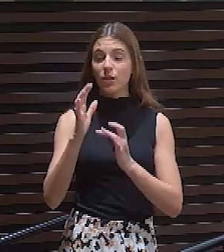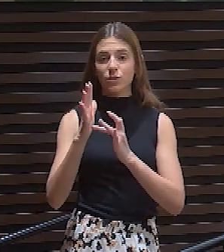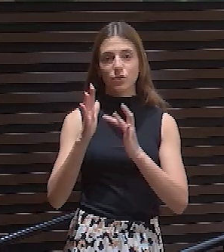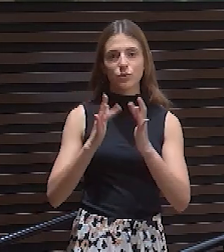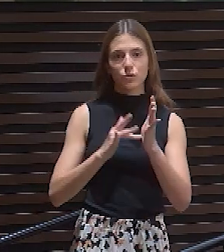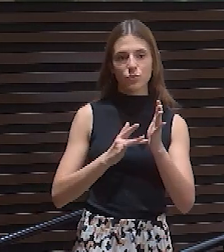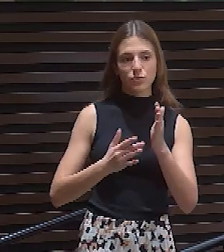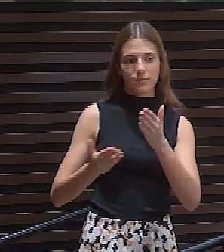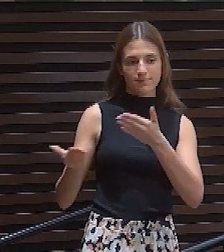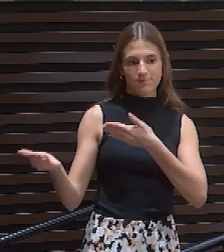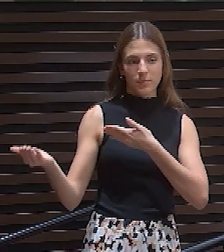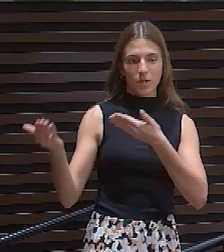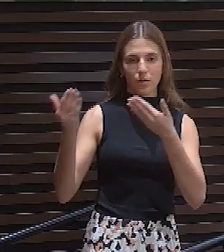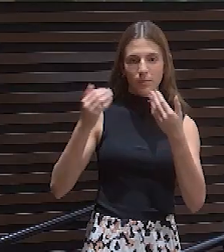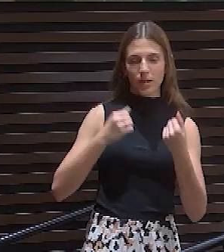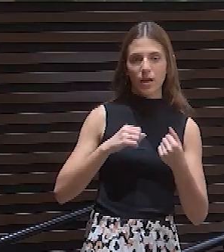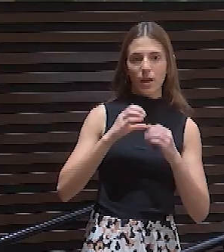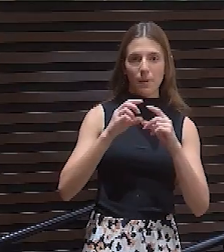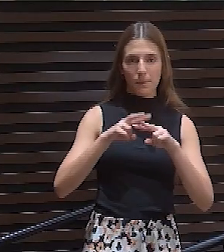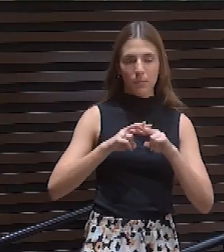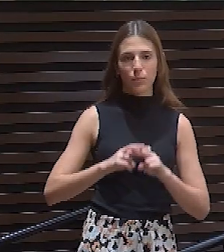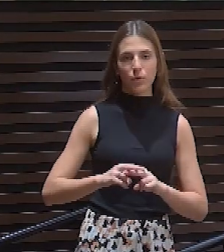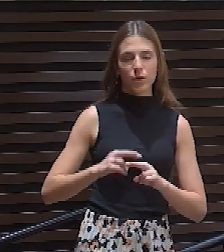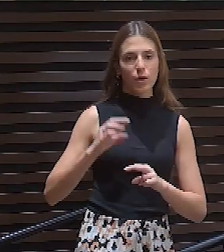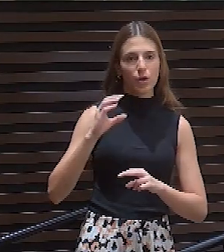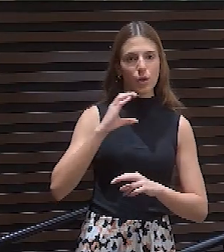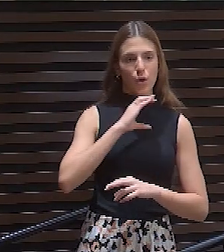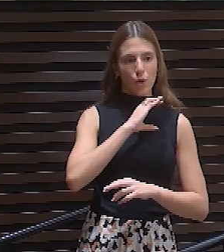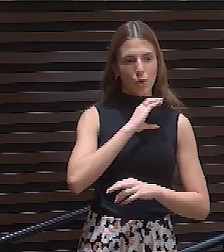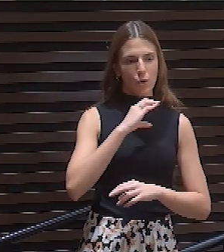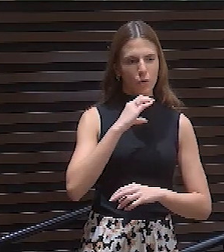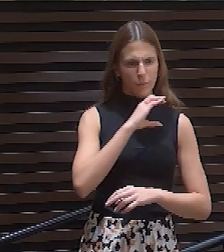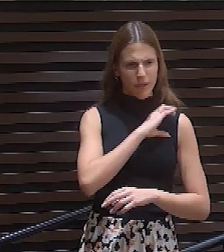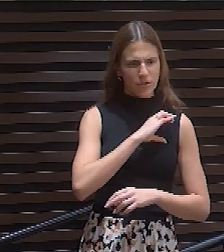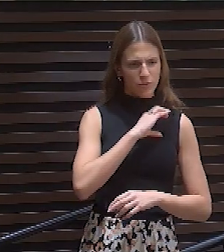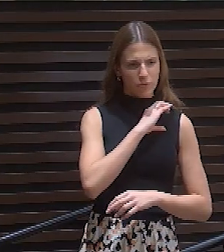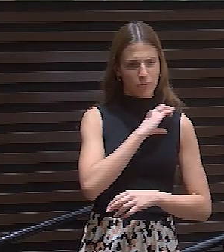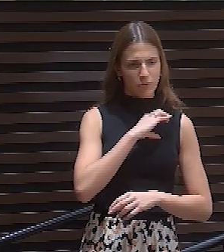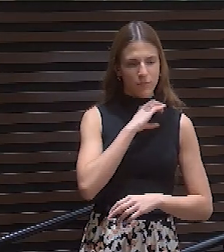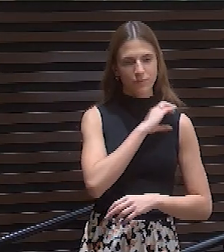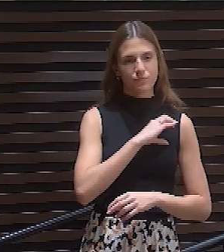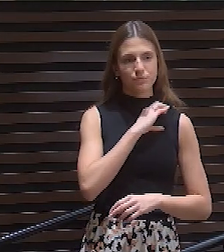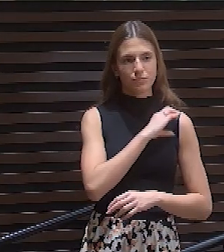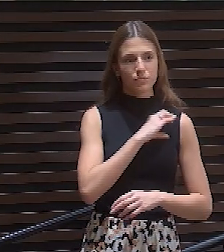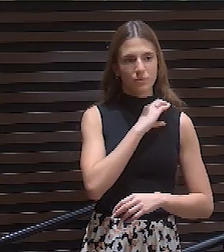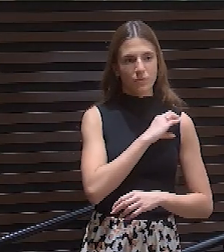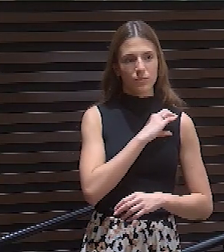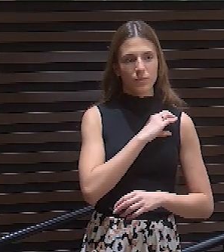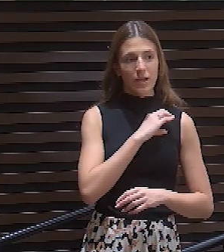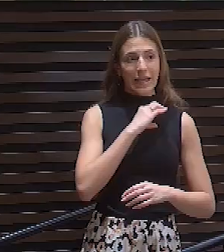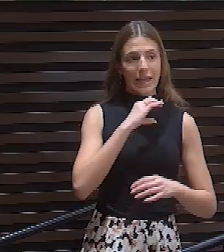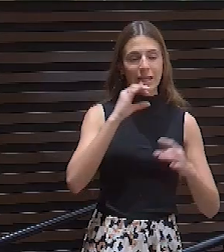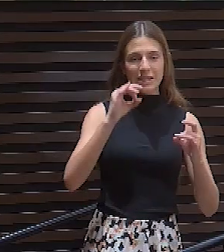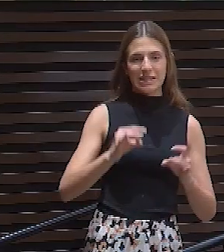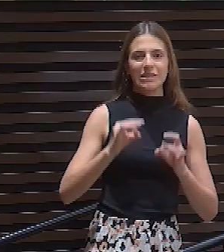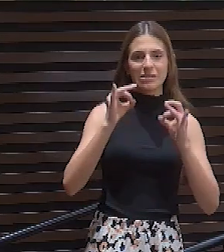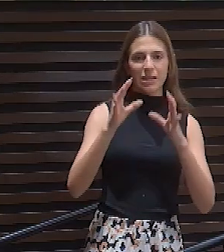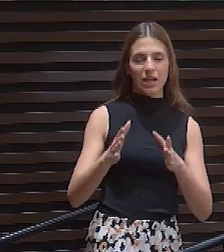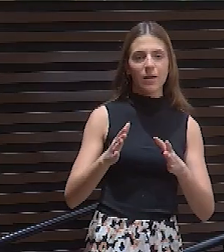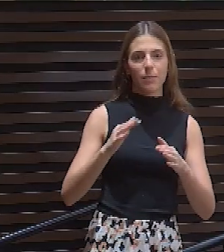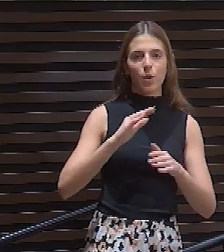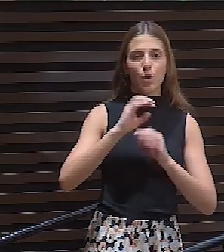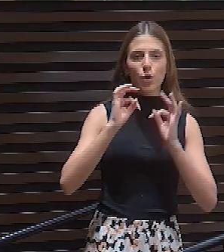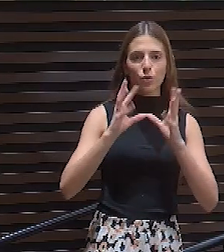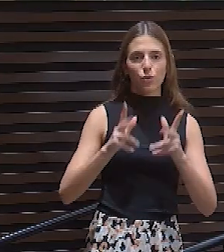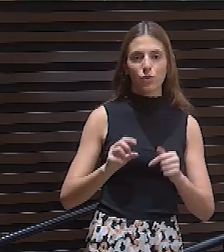e pisará os pés as nossas iniquidades, e lançará todos os nossos pecados